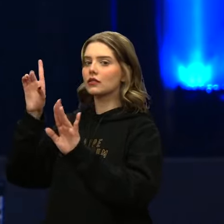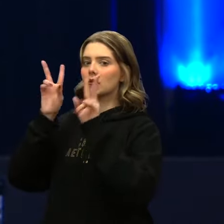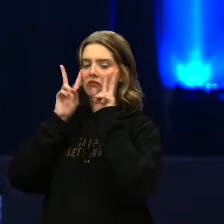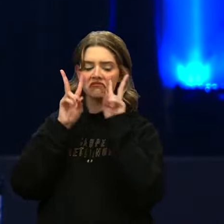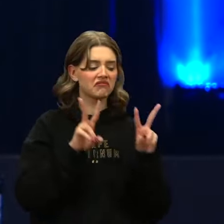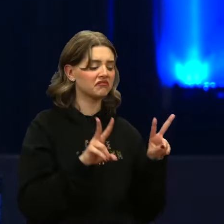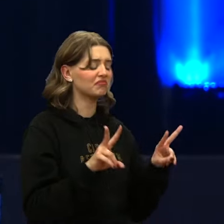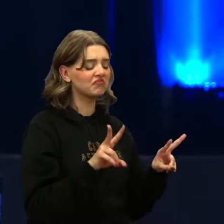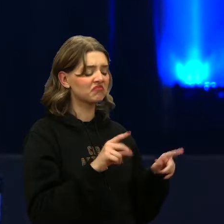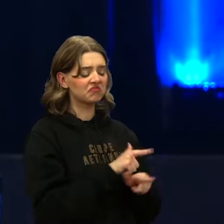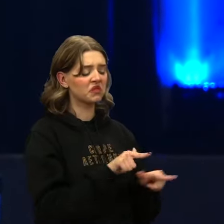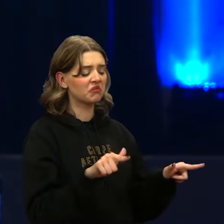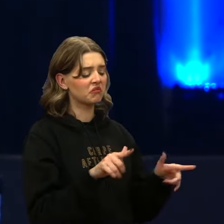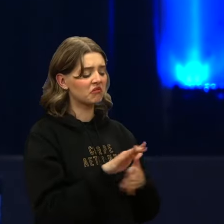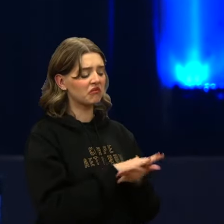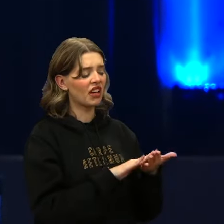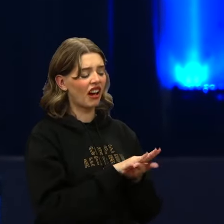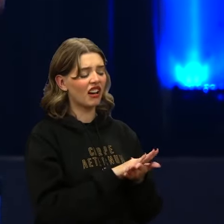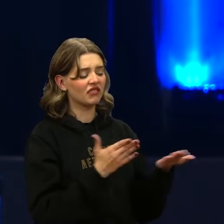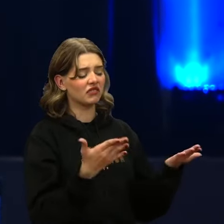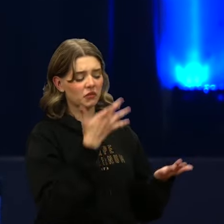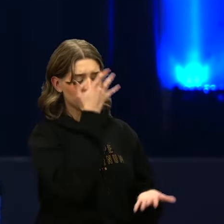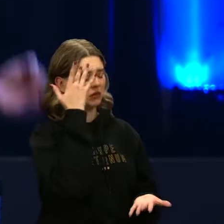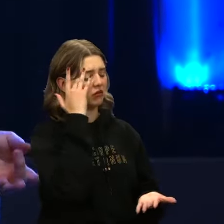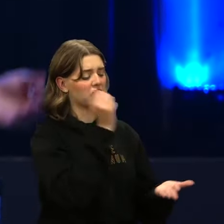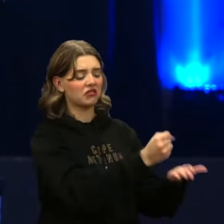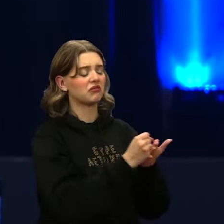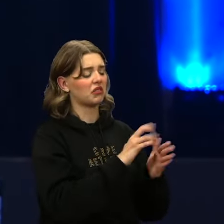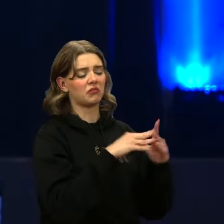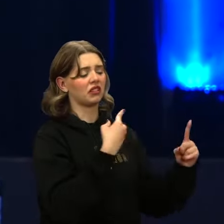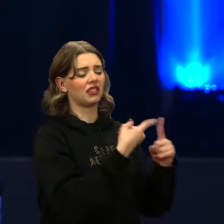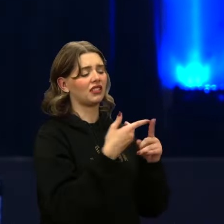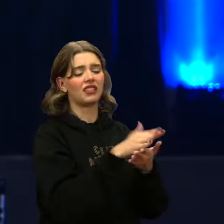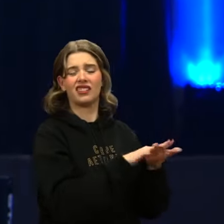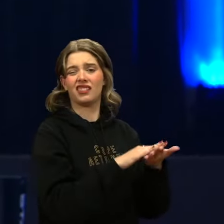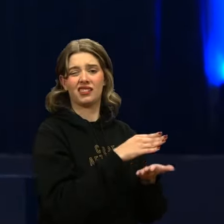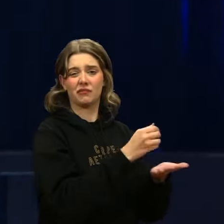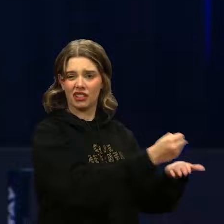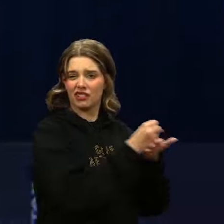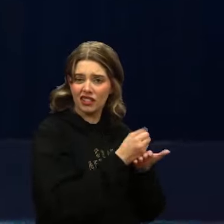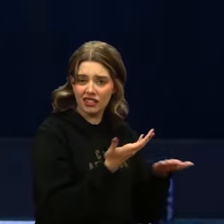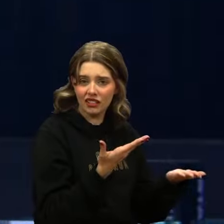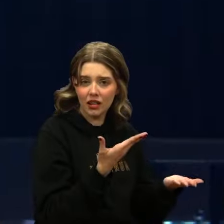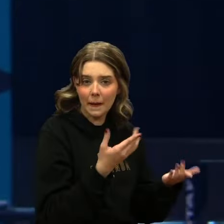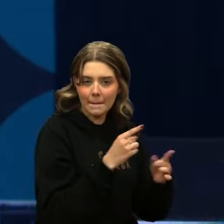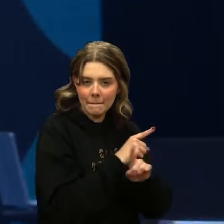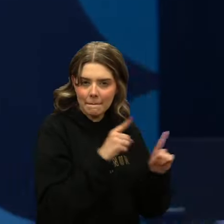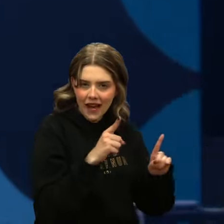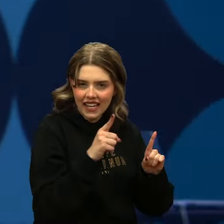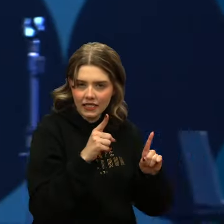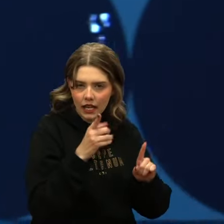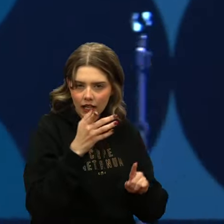tinha o que era necessário, não tinha uma agência missionária por trás, não tinha uma igreja por trás, ele não tinha recurso, mas ele tinha lá no meio do